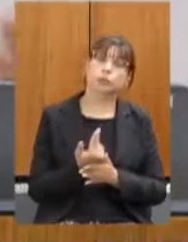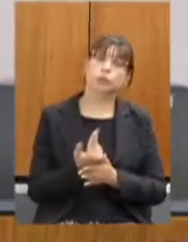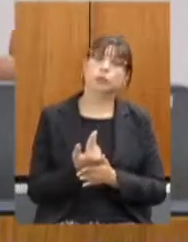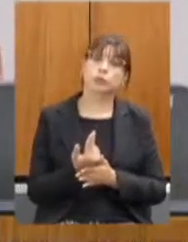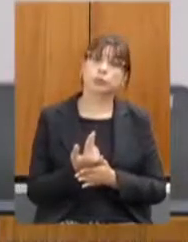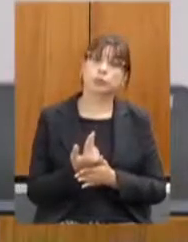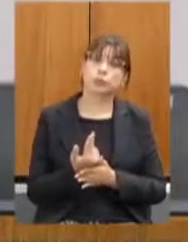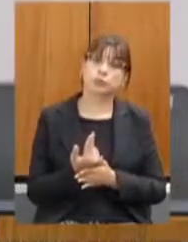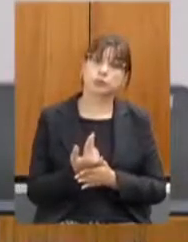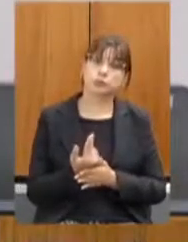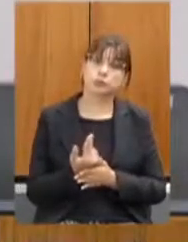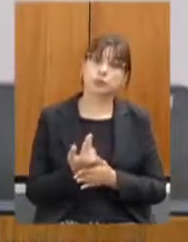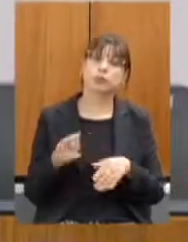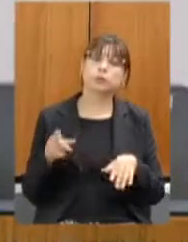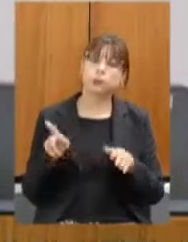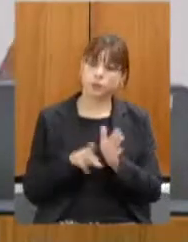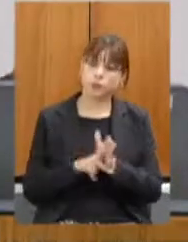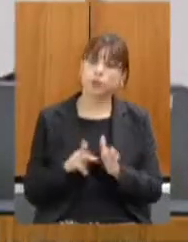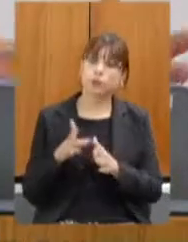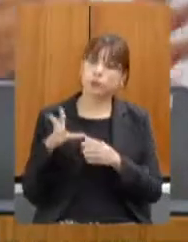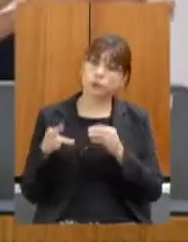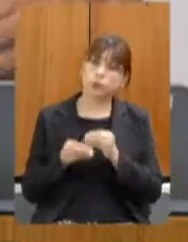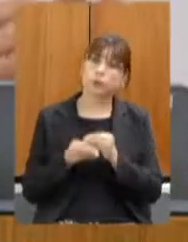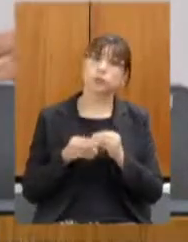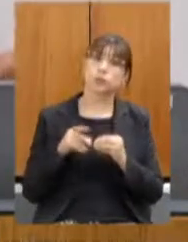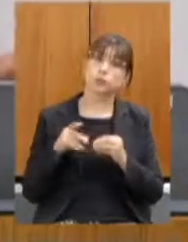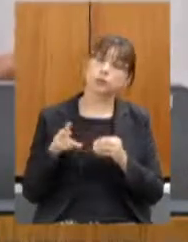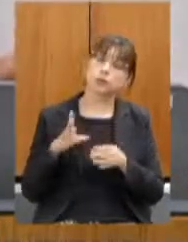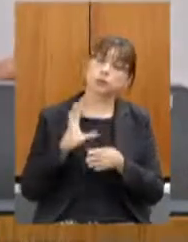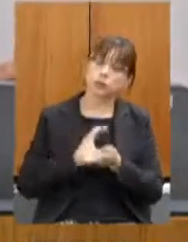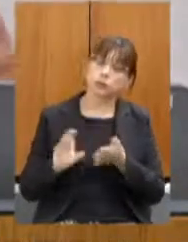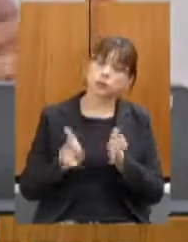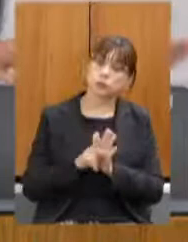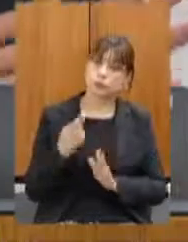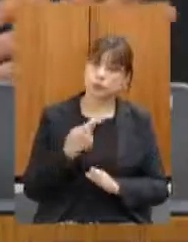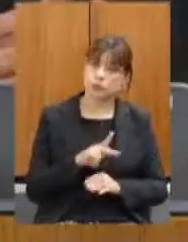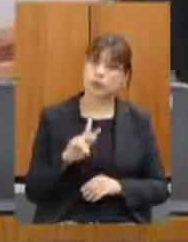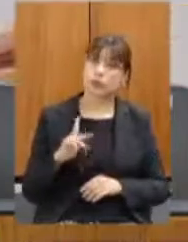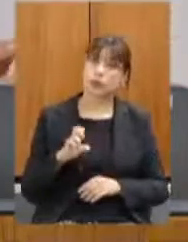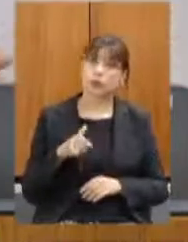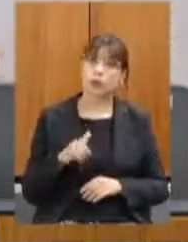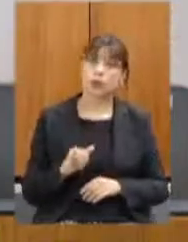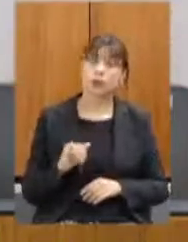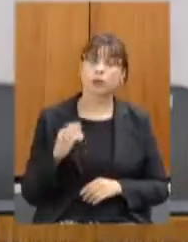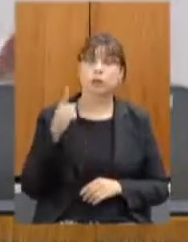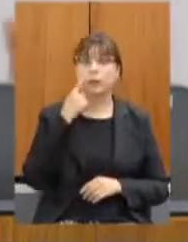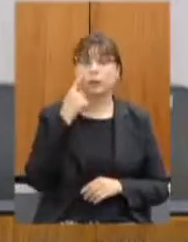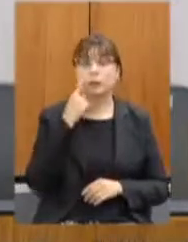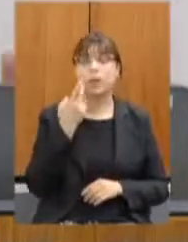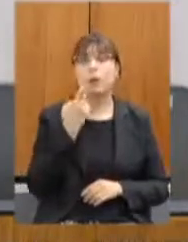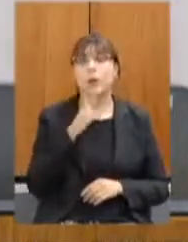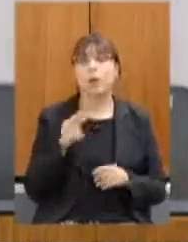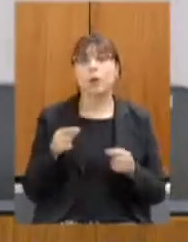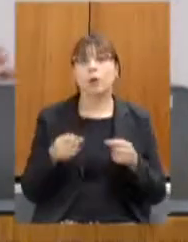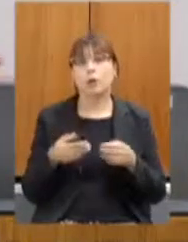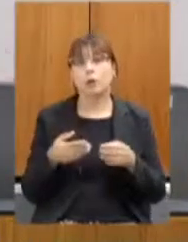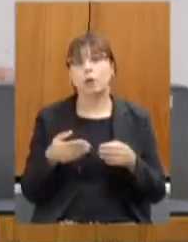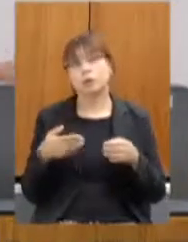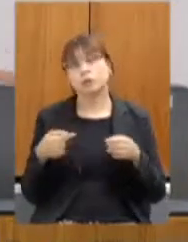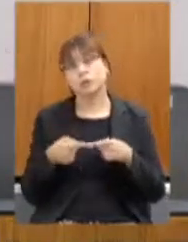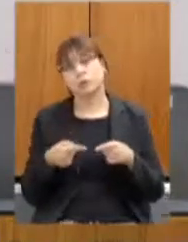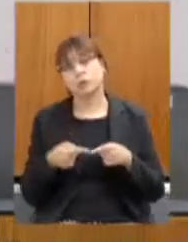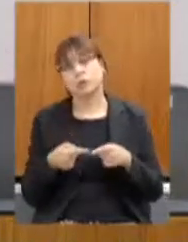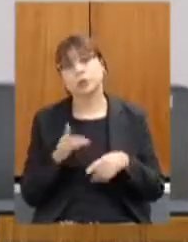de emenda do deputado hely Tarquínio para poder operar aquelas seus artroses aquelas pacientes já crônicos com